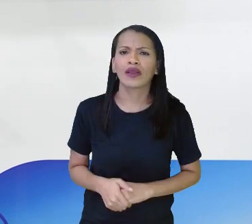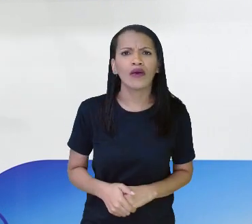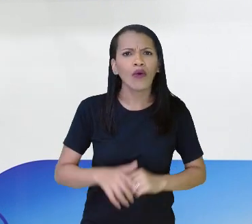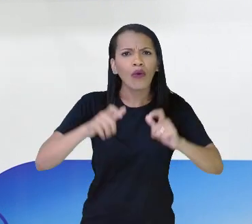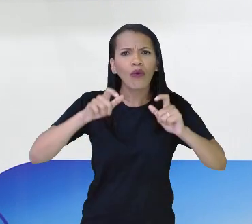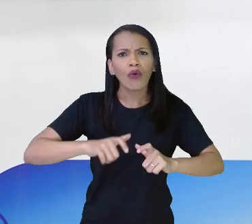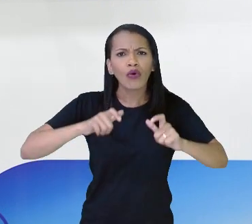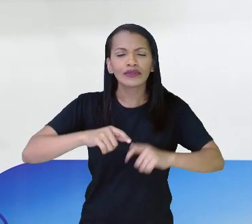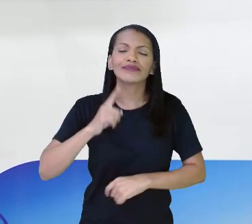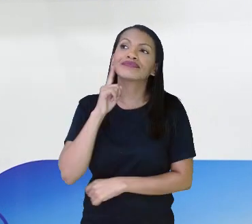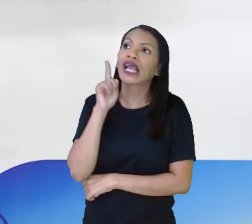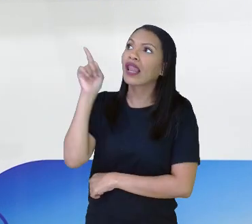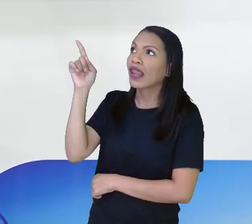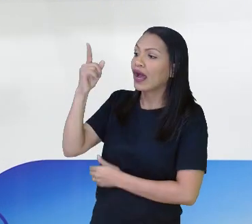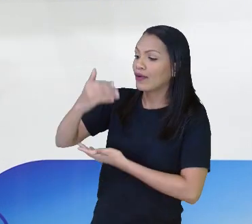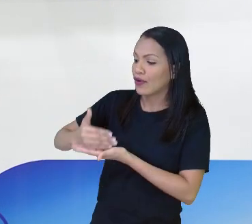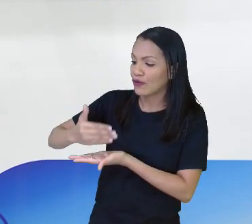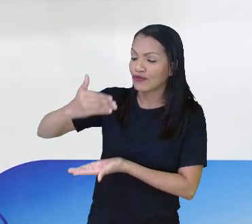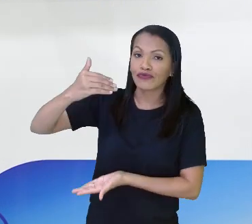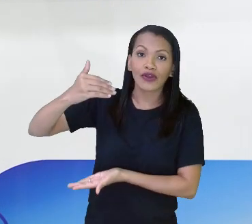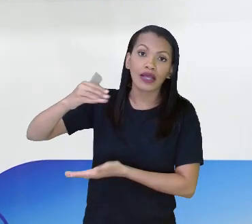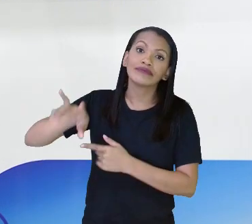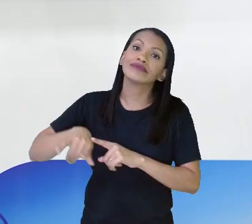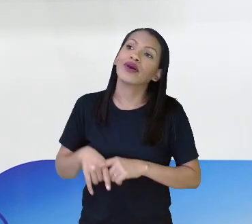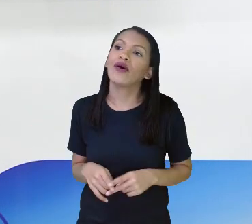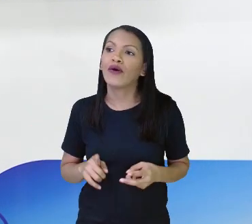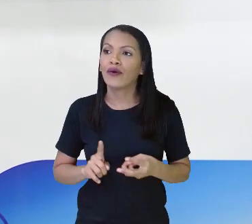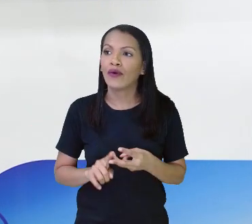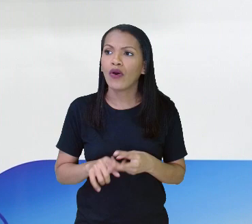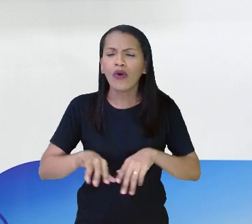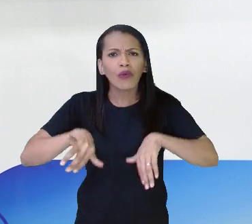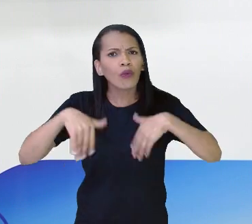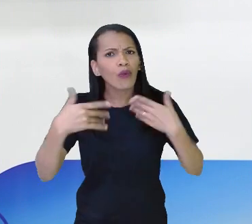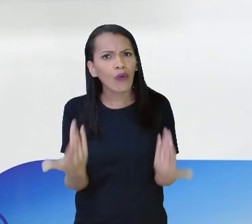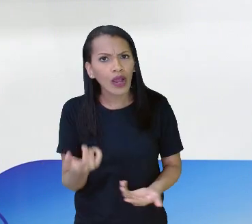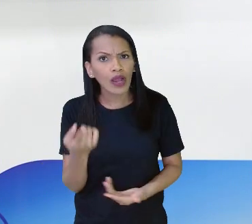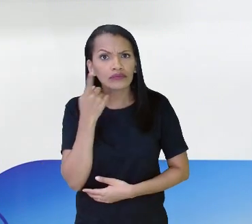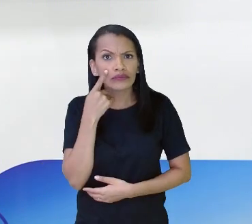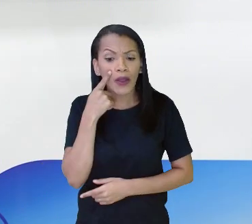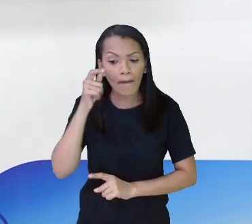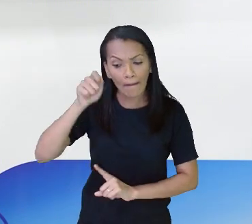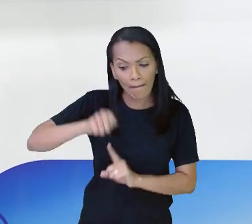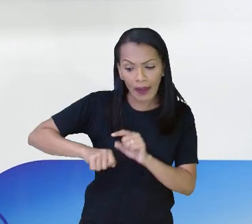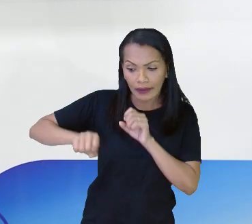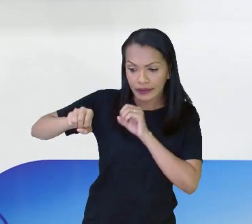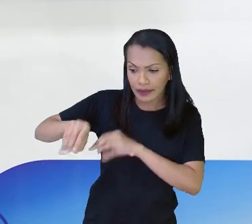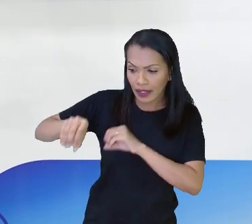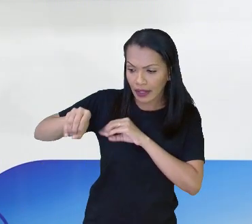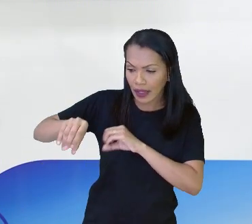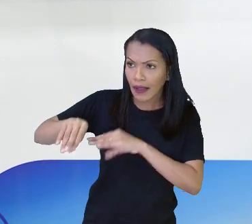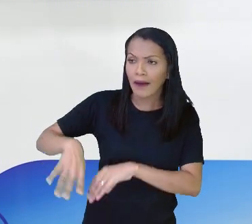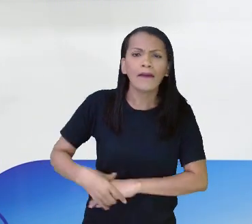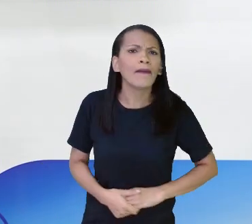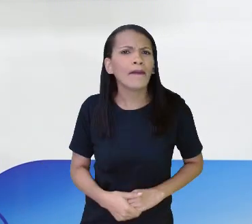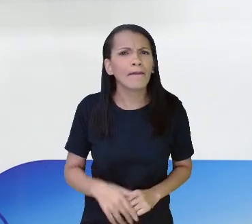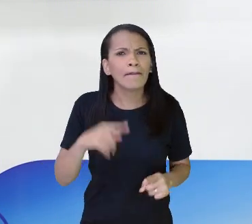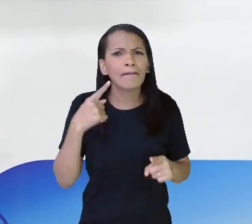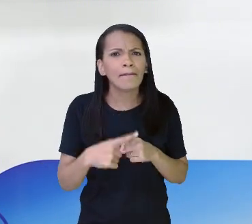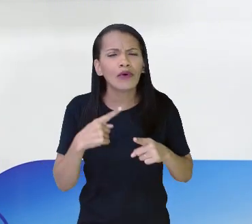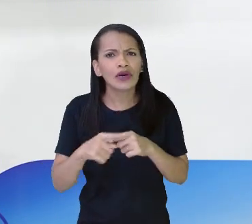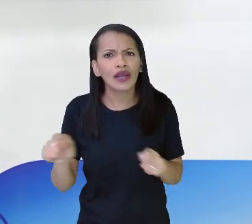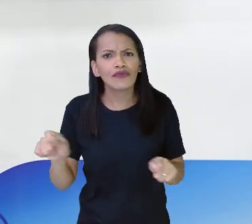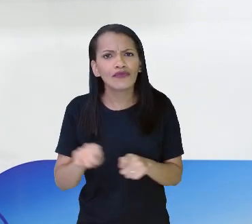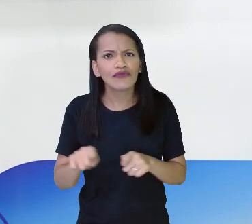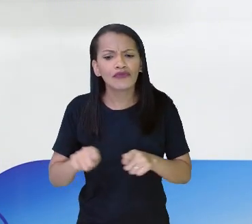lá na notícia procurar quando ela vai ser feita e você vai encontrar que é no mês de setembro. Por quê? Por que foi feita